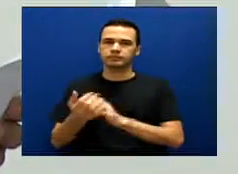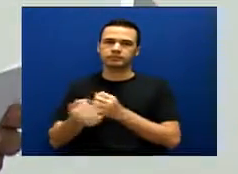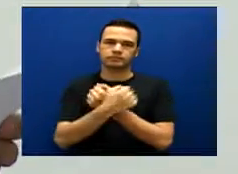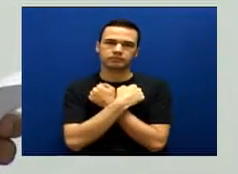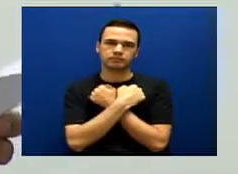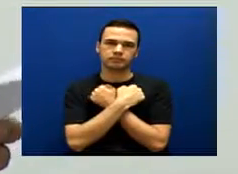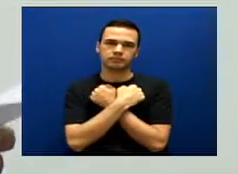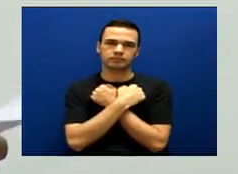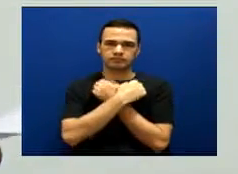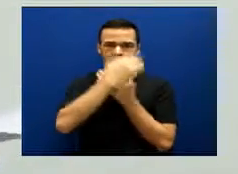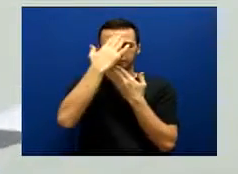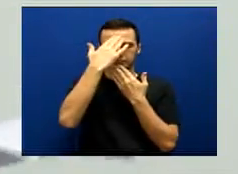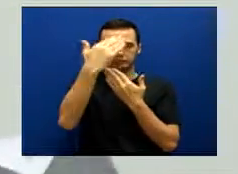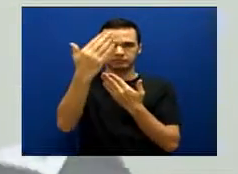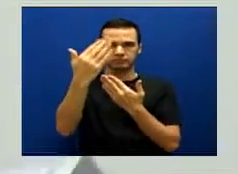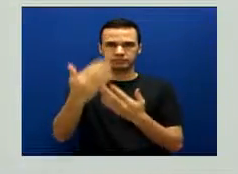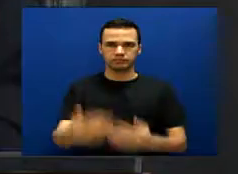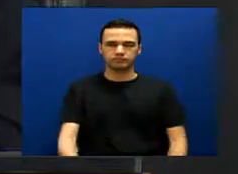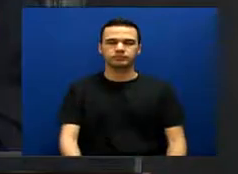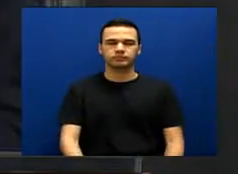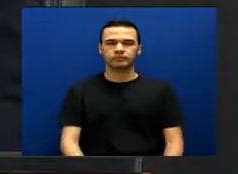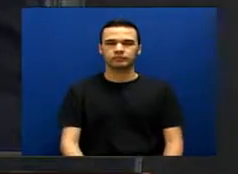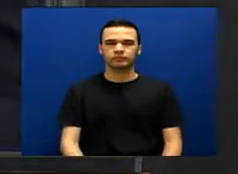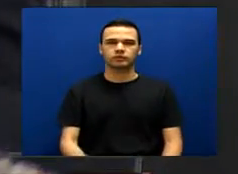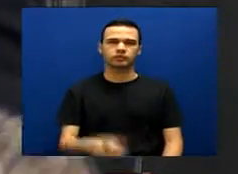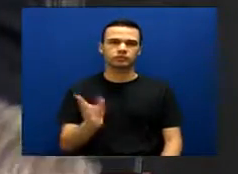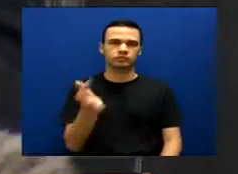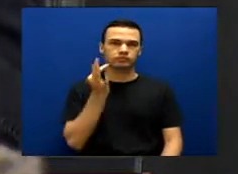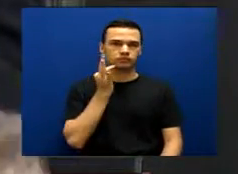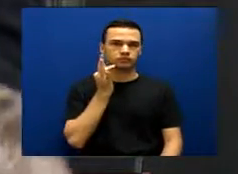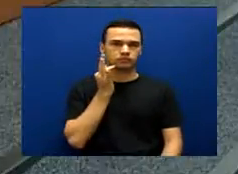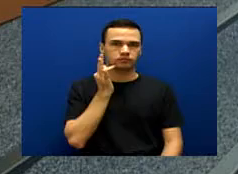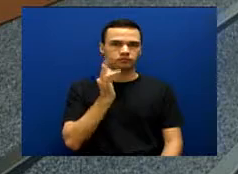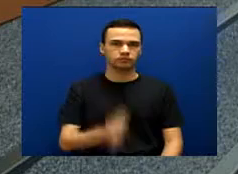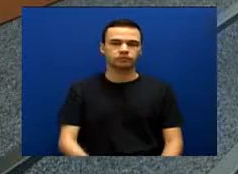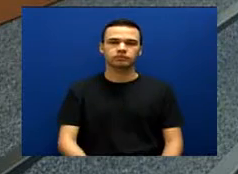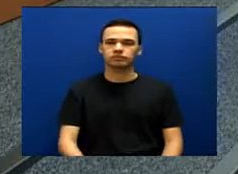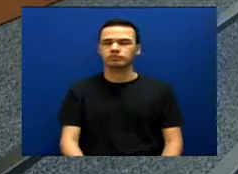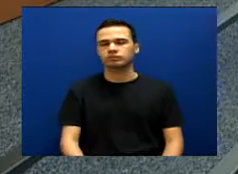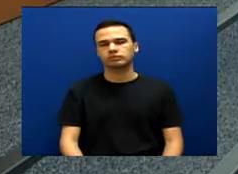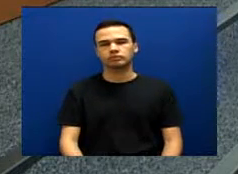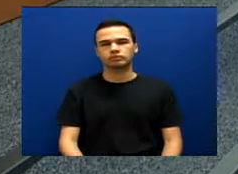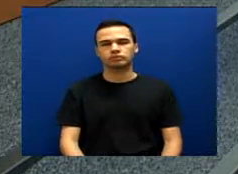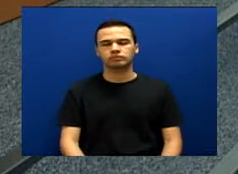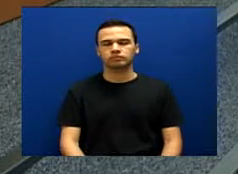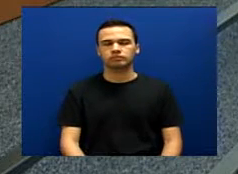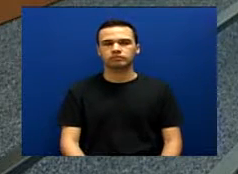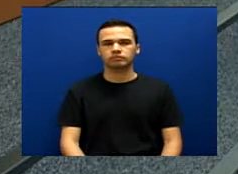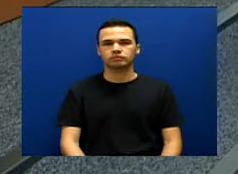abraço, Tenório. Obrigado. Valeu, Nenê. Dini, Fernando Dini, vereador.